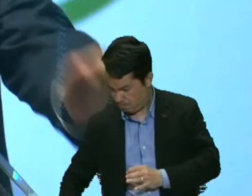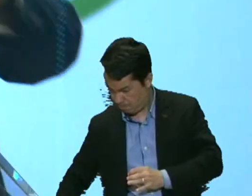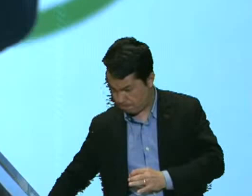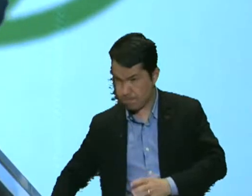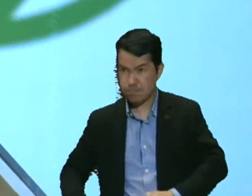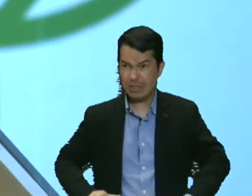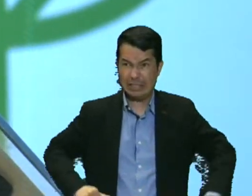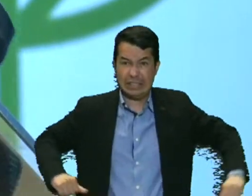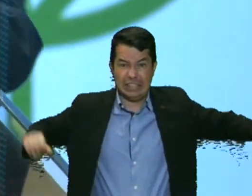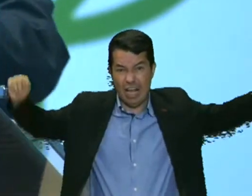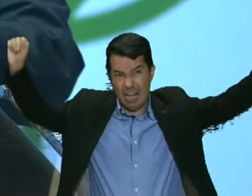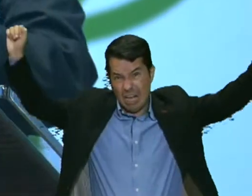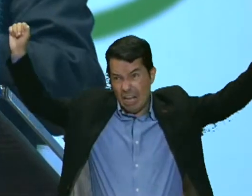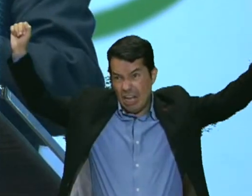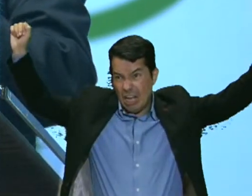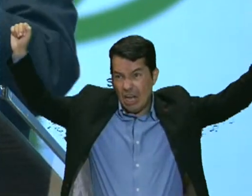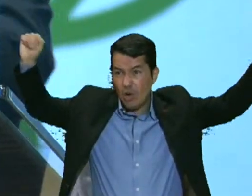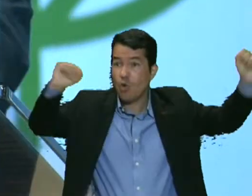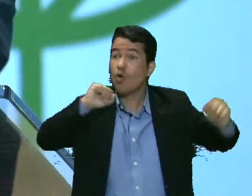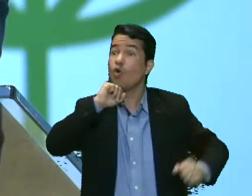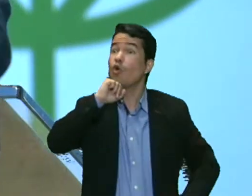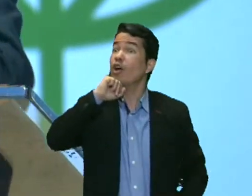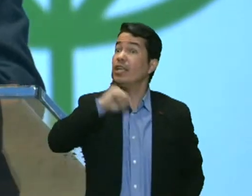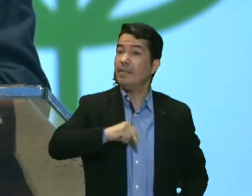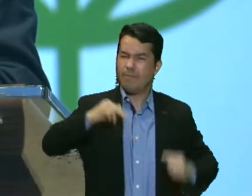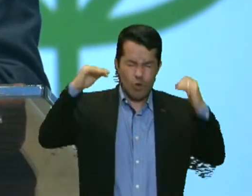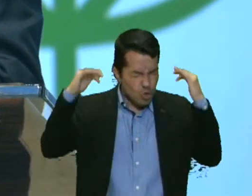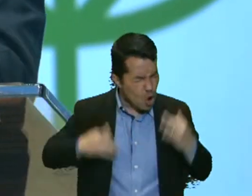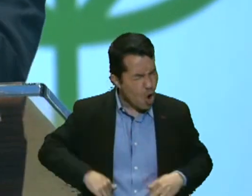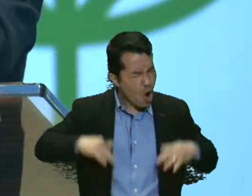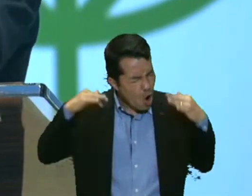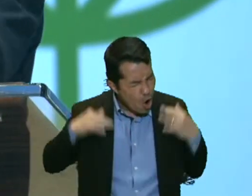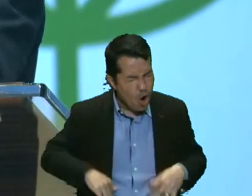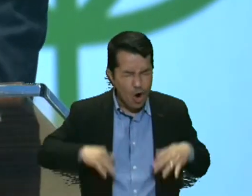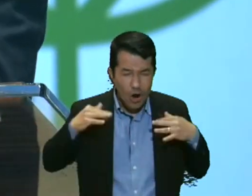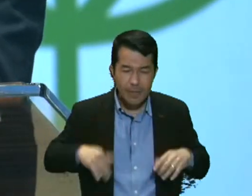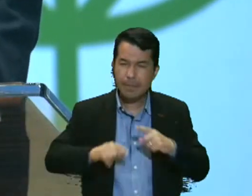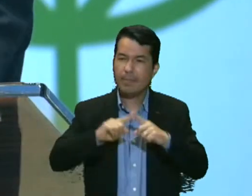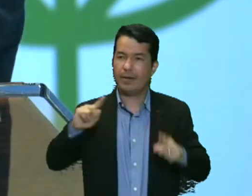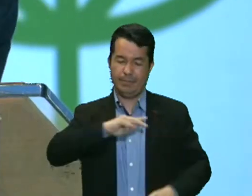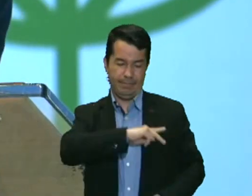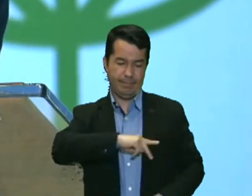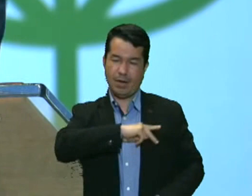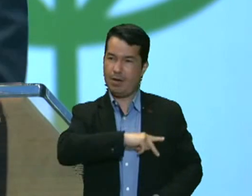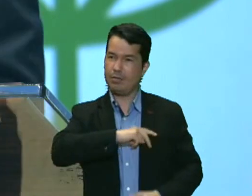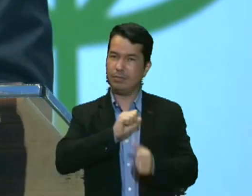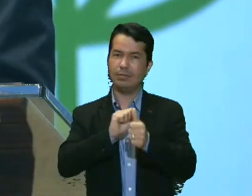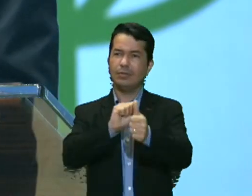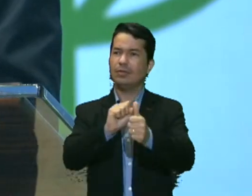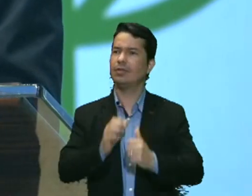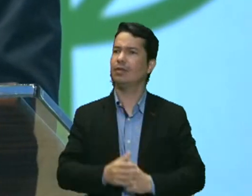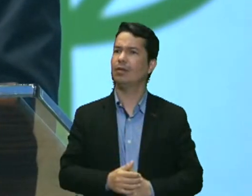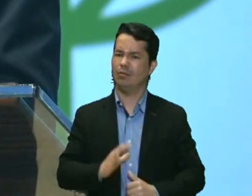E mesmo desse jeito, Paulo e Silas oravam e